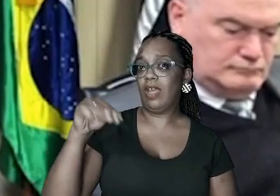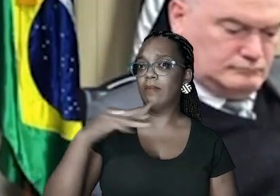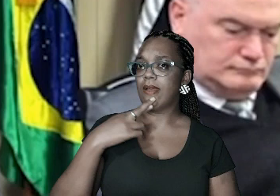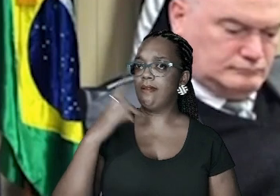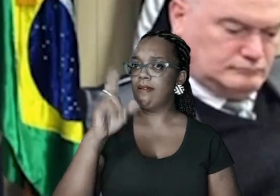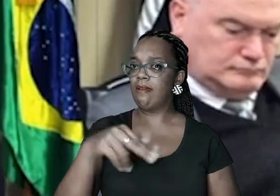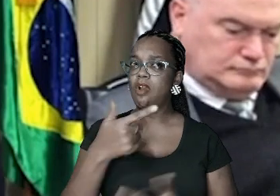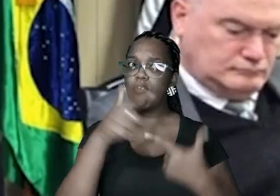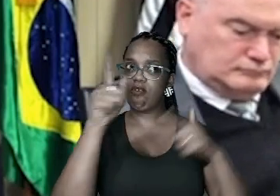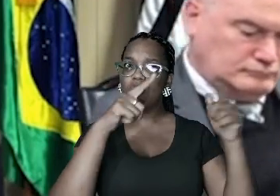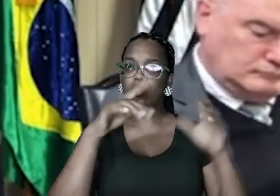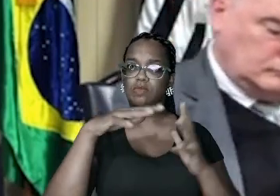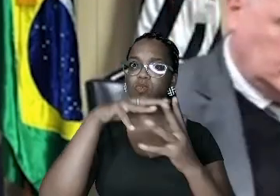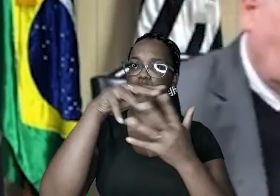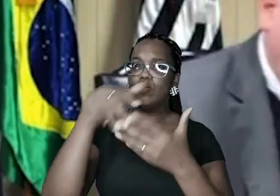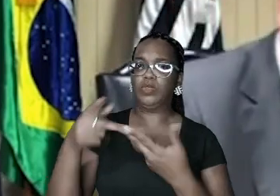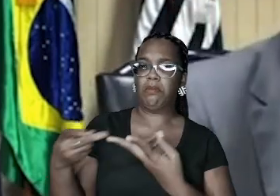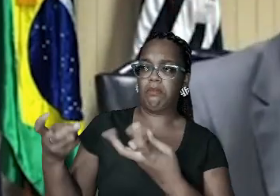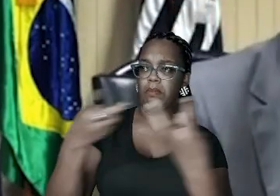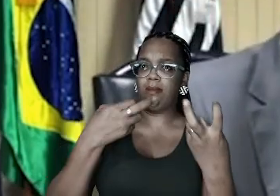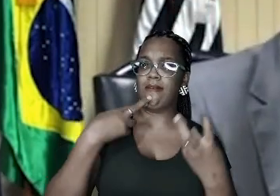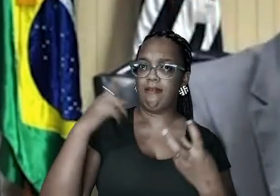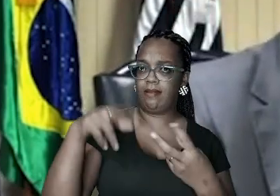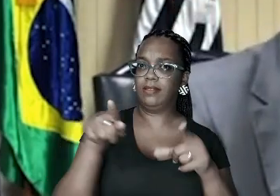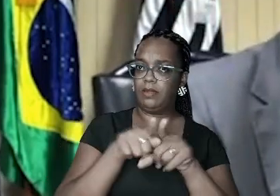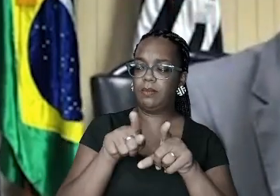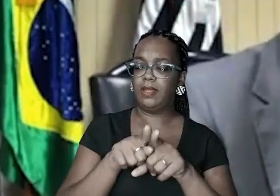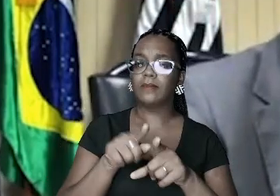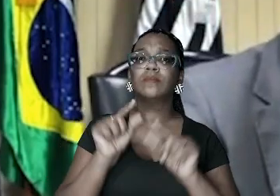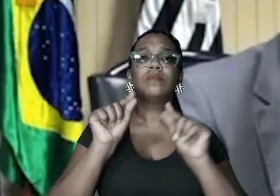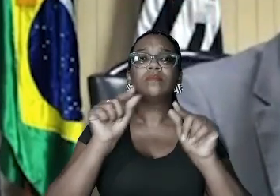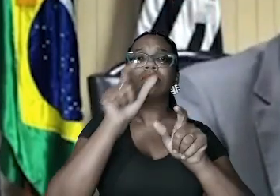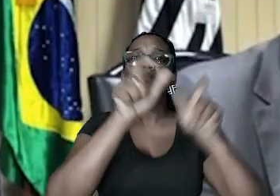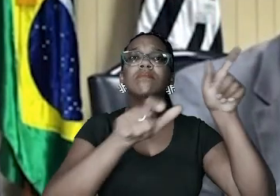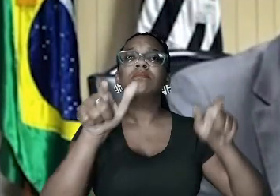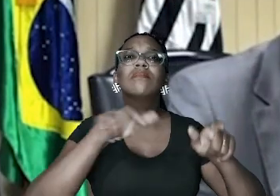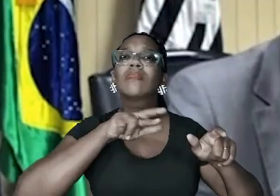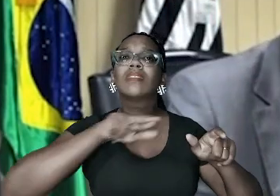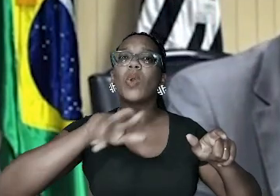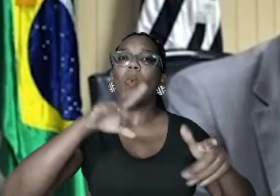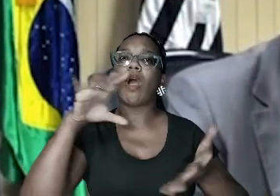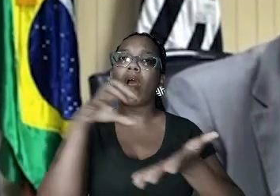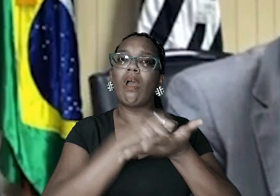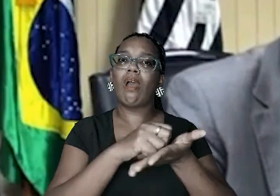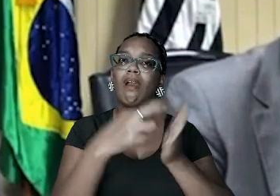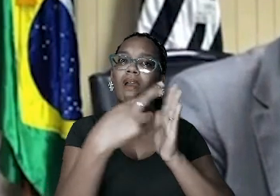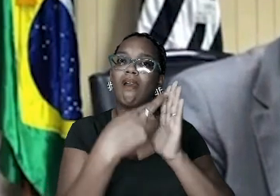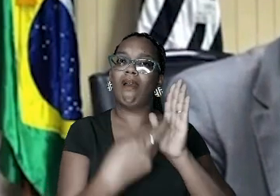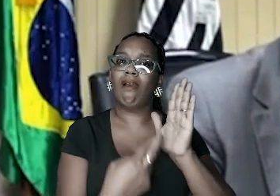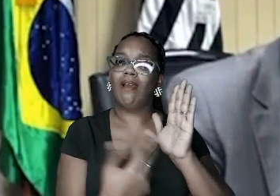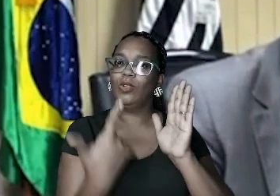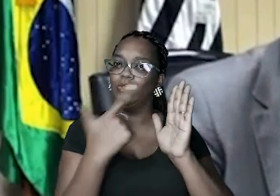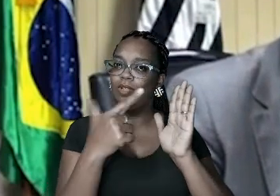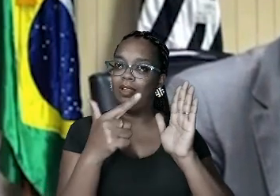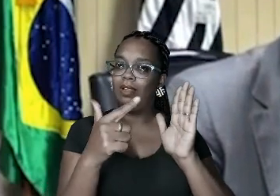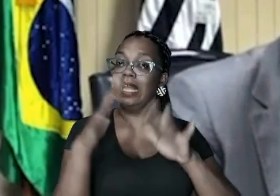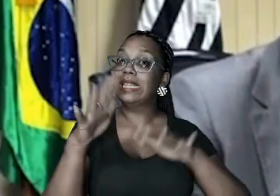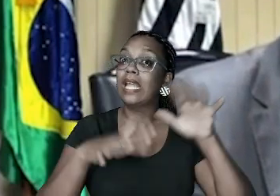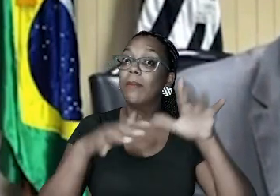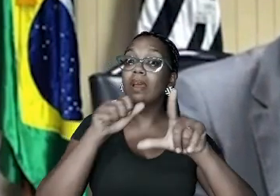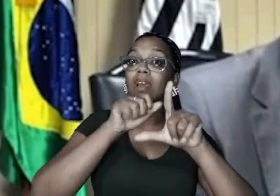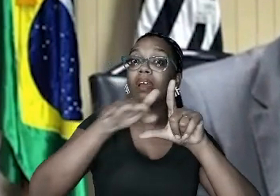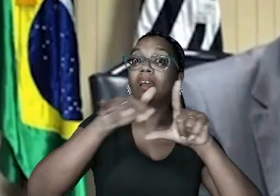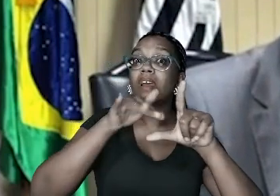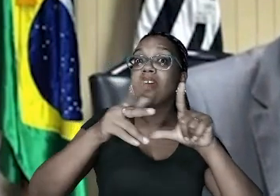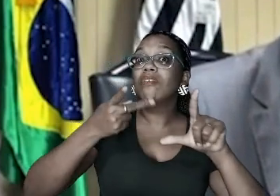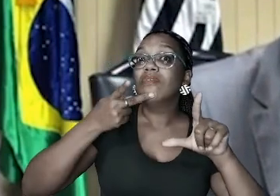primeiro cvm já reconheceu e outros reguladores ao redor do mundo costumam reconhecer também que esses agentes não